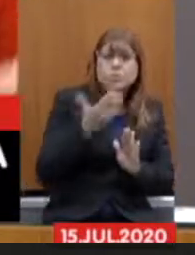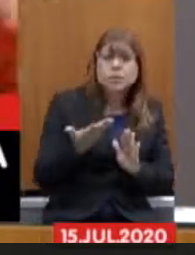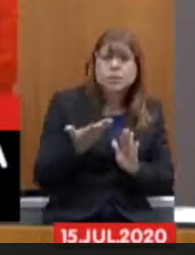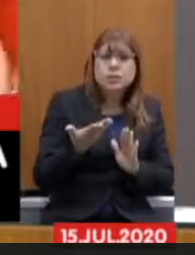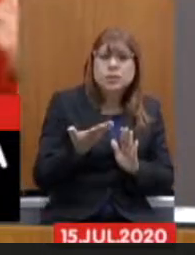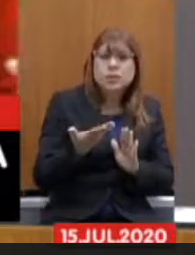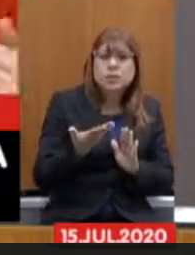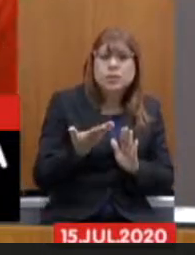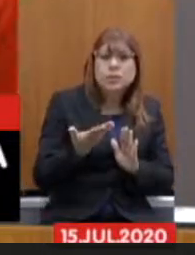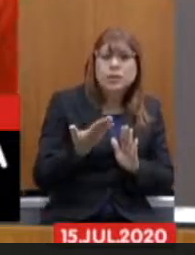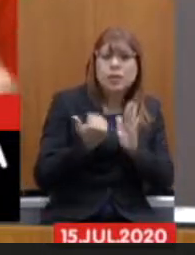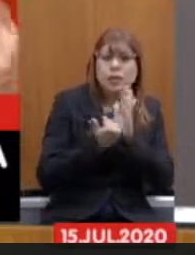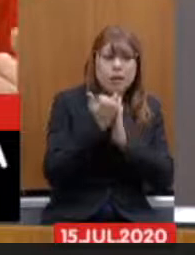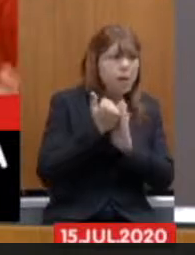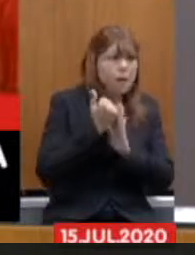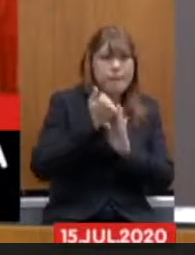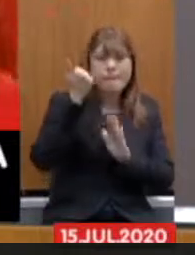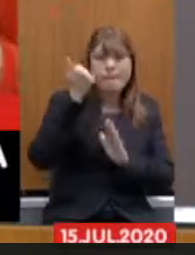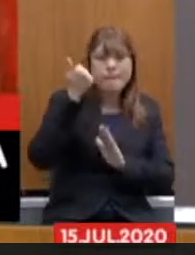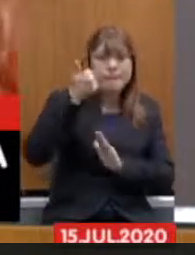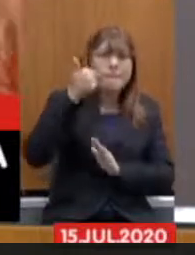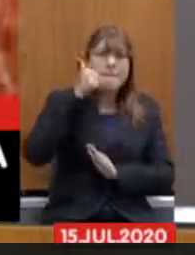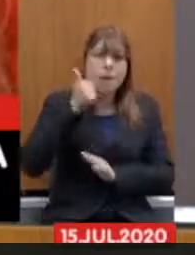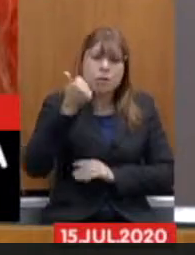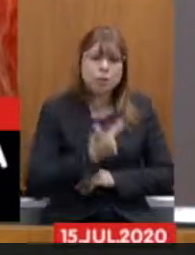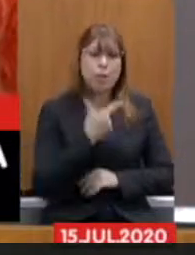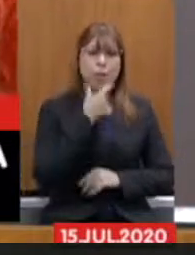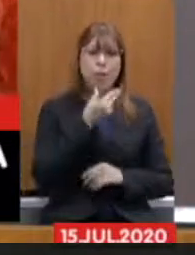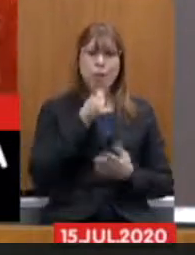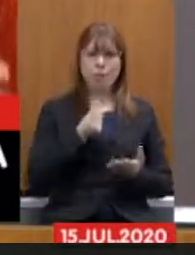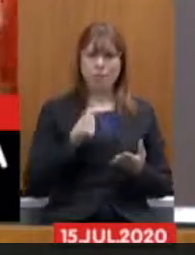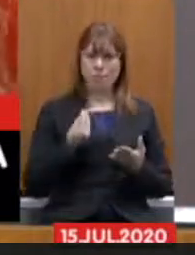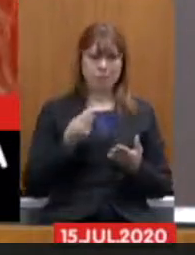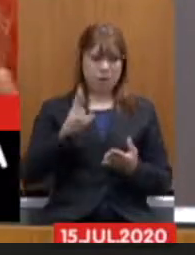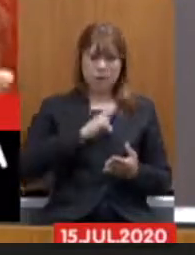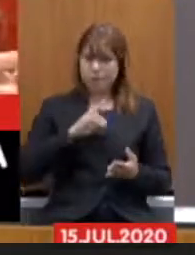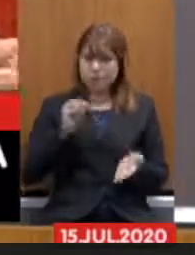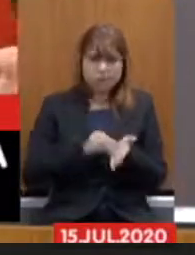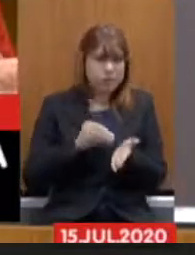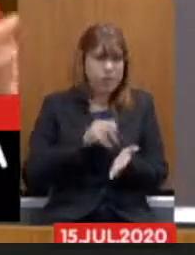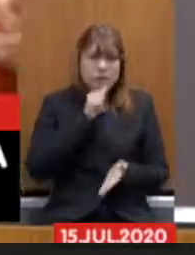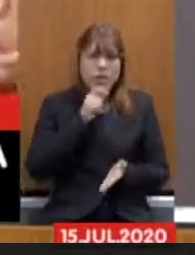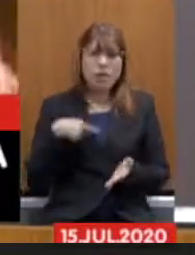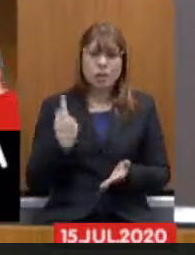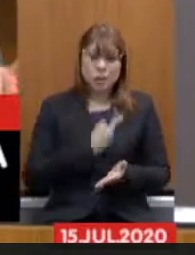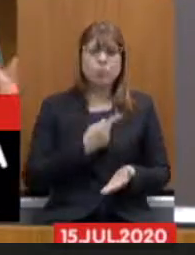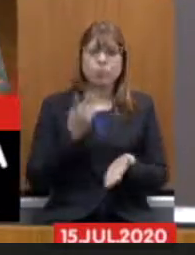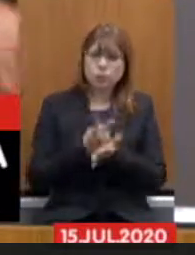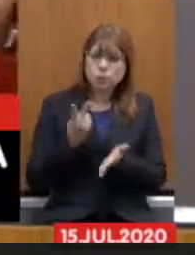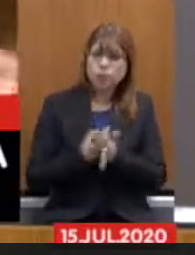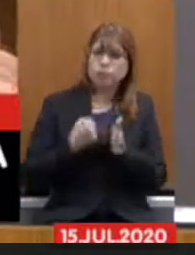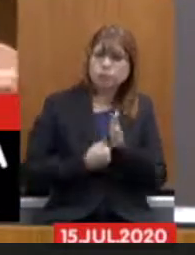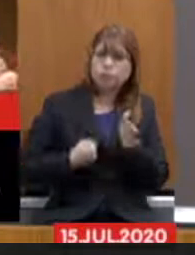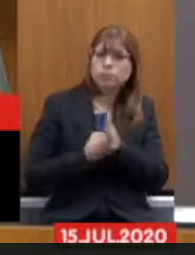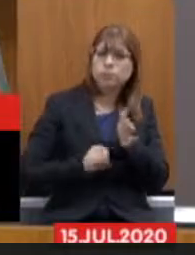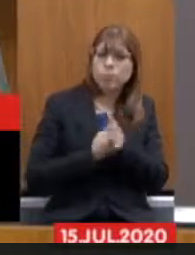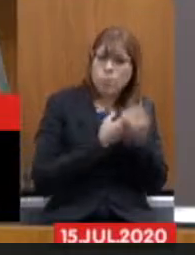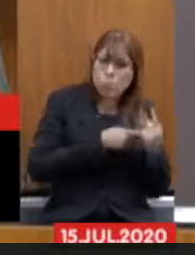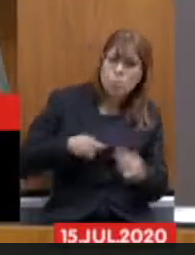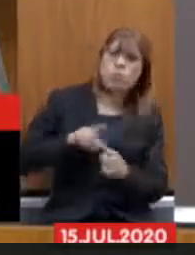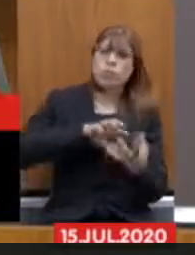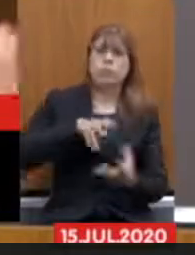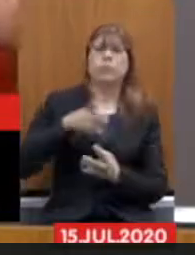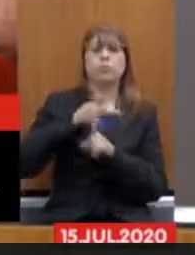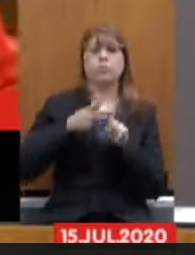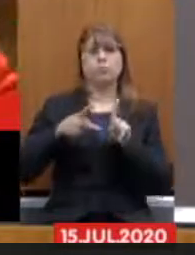inclusive mais do que a dos homens essa é uma pergunta que permanece sem resposta o que faz com que a gente permaneça na luta contra a reforma